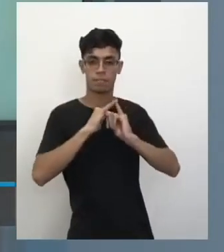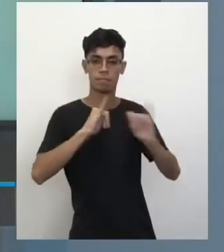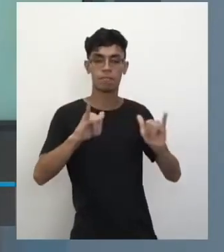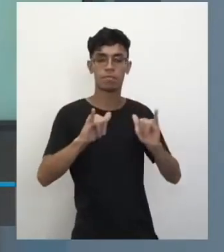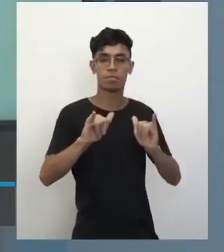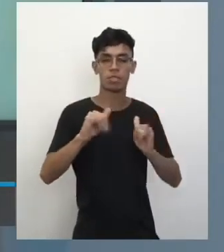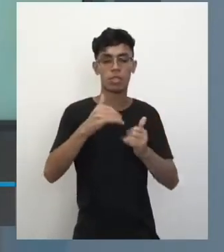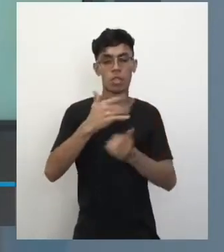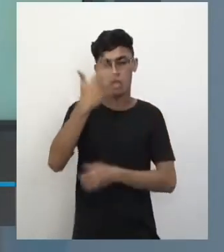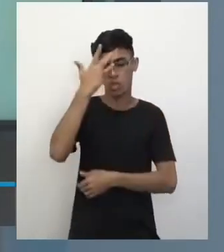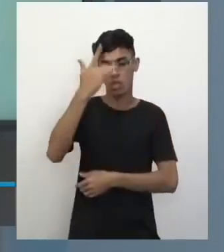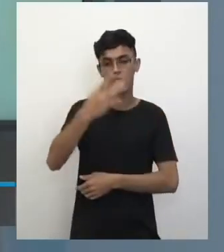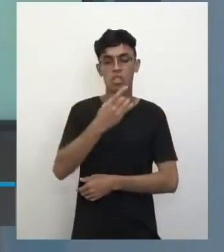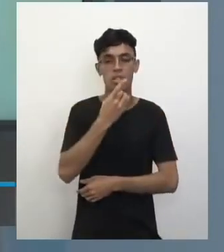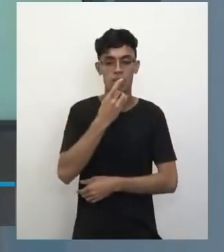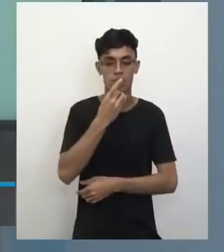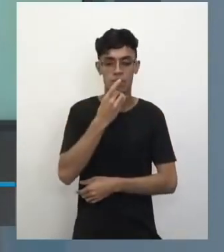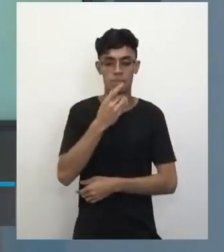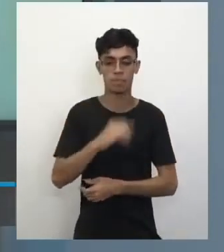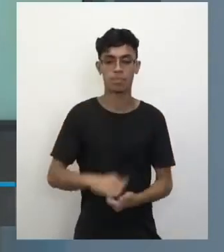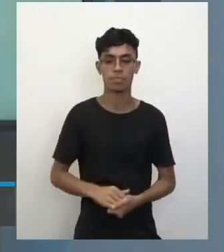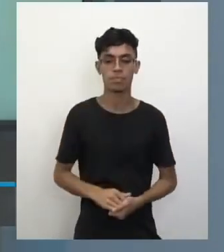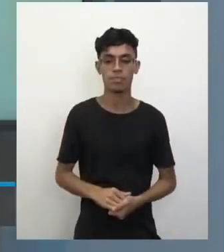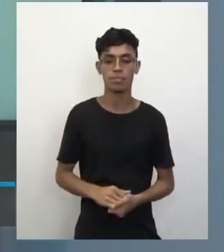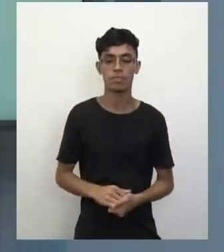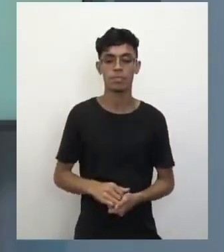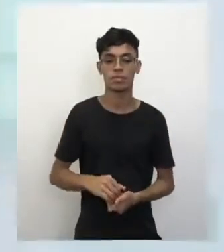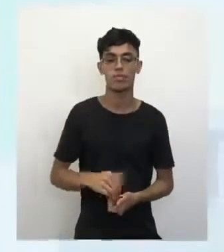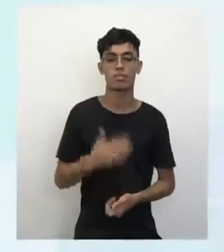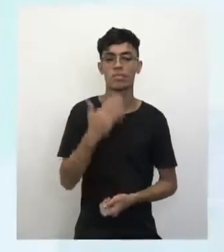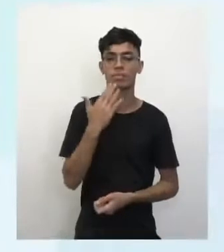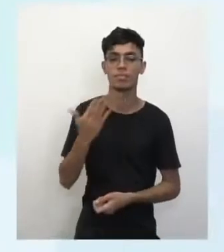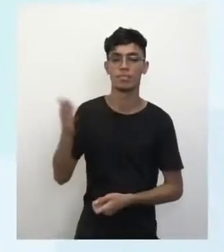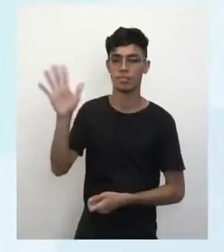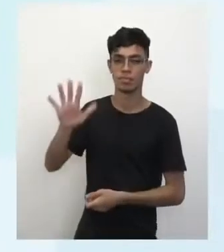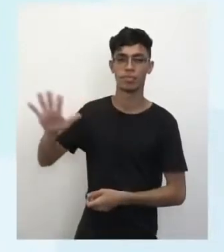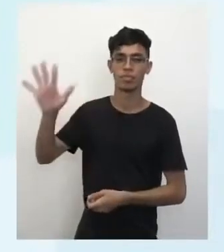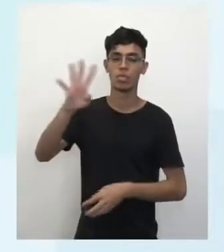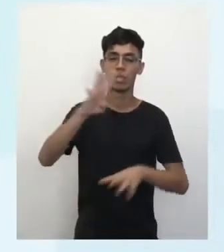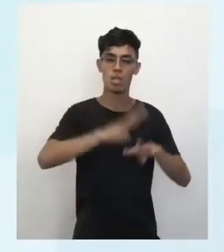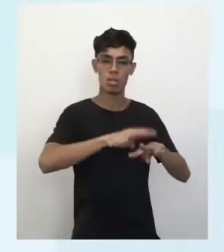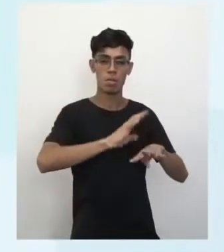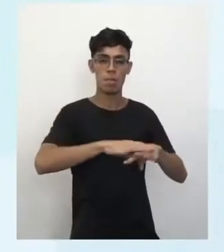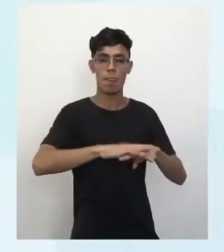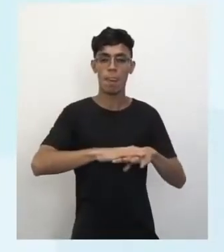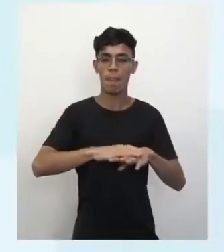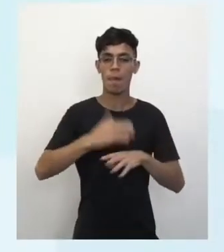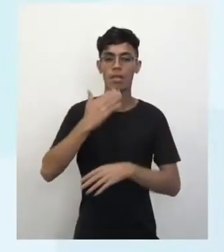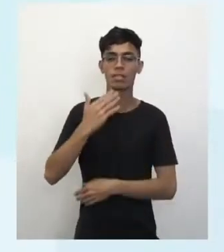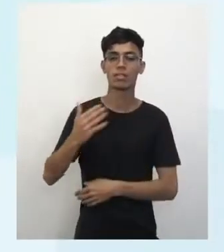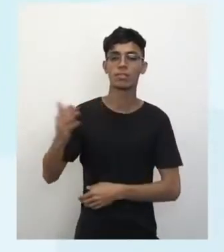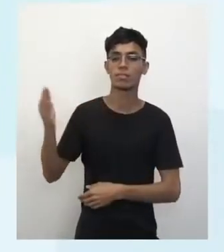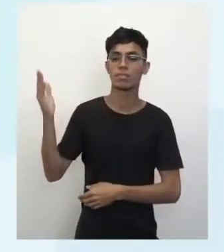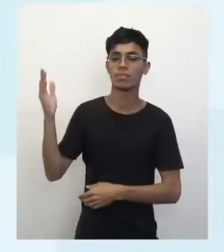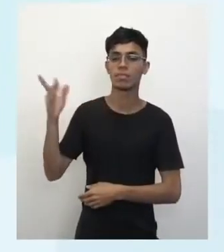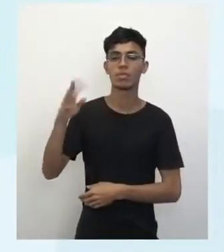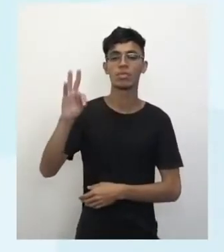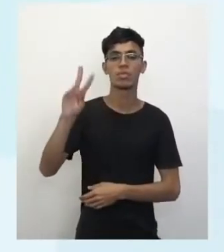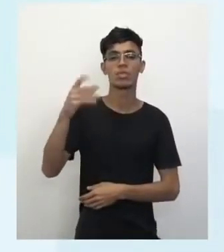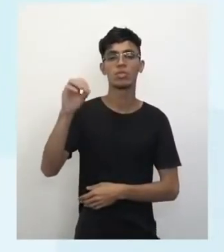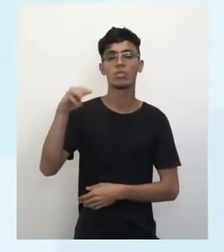de Darwin e Wallace. Tá? E eu coloquei do lado aí a imagem de um matemático, o Thomas Robert Malthus. Ele falou o